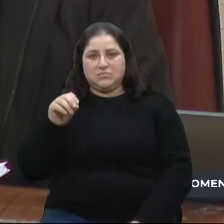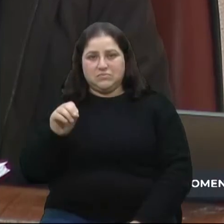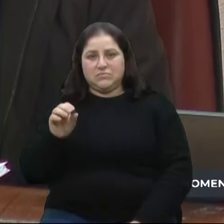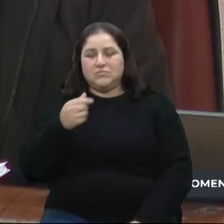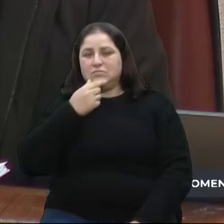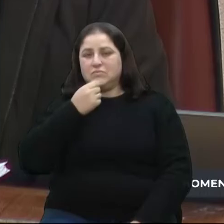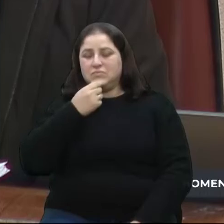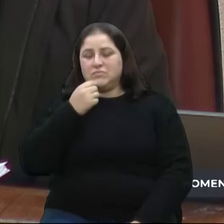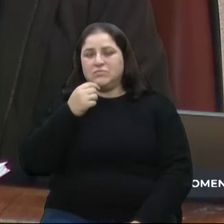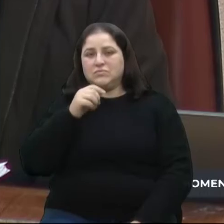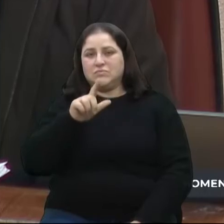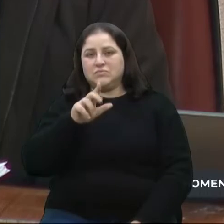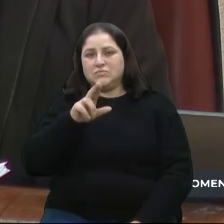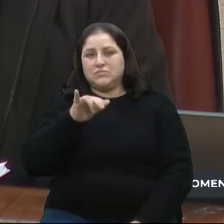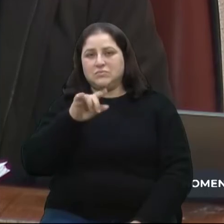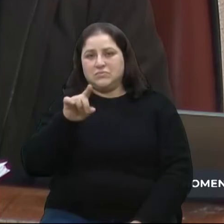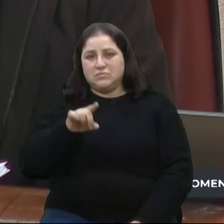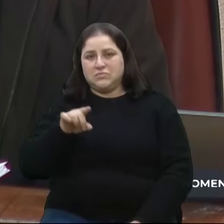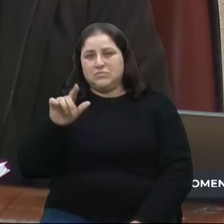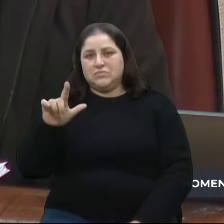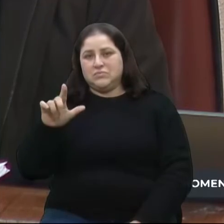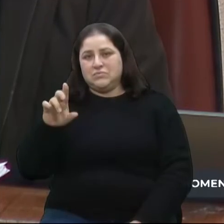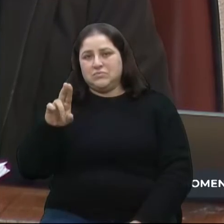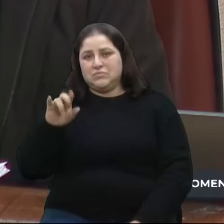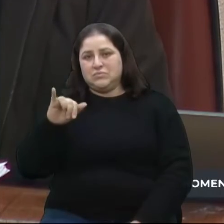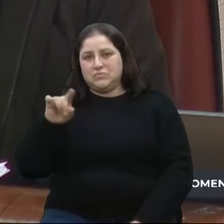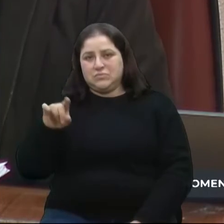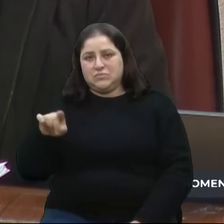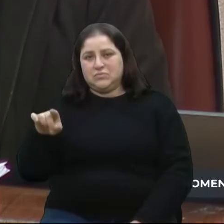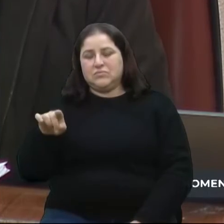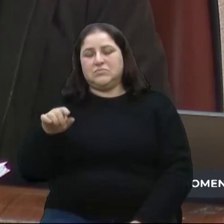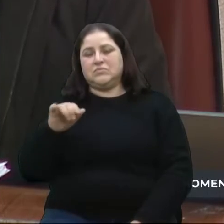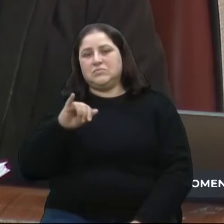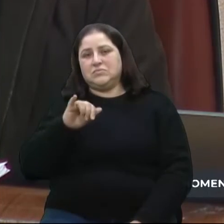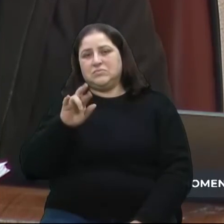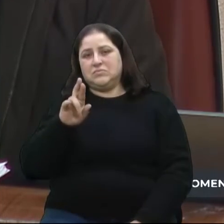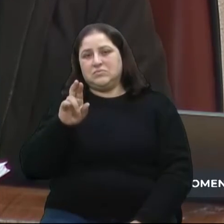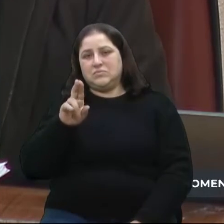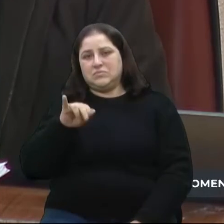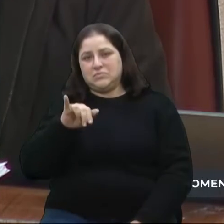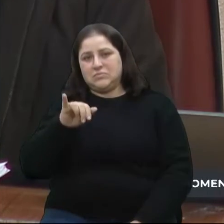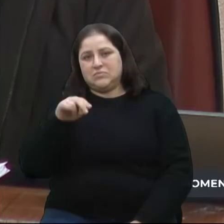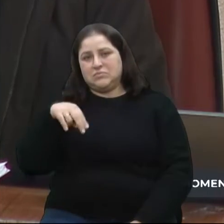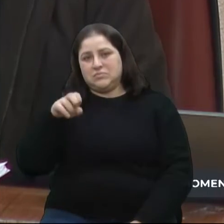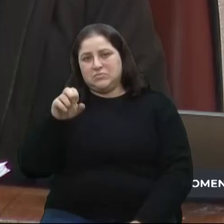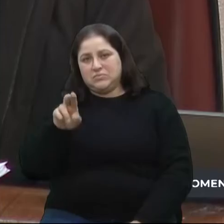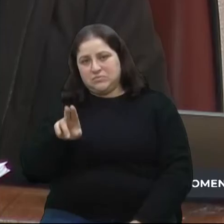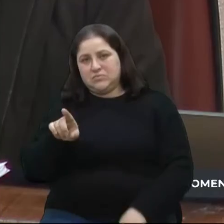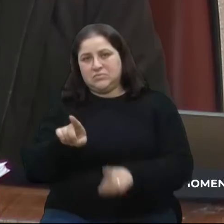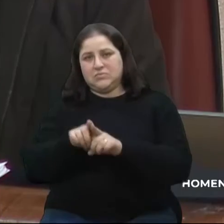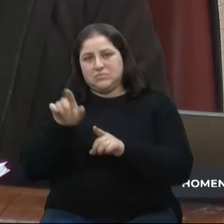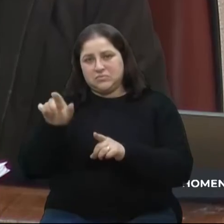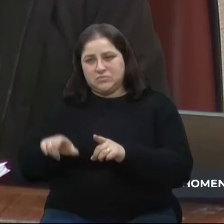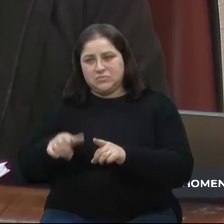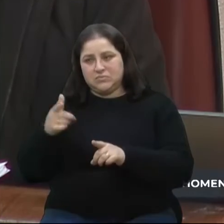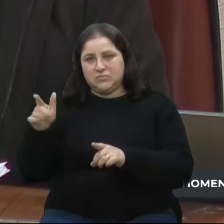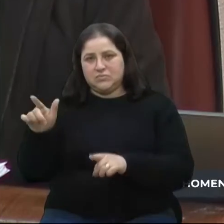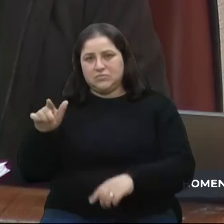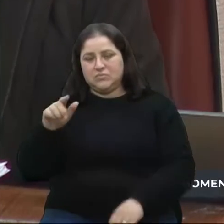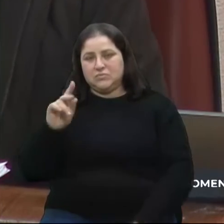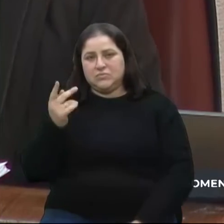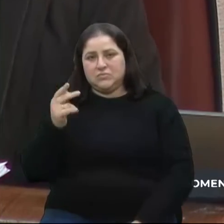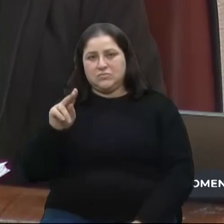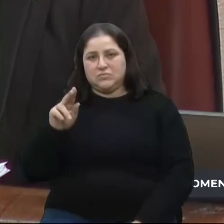Novelo, Luiz Martinotto, Irineu Menegotto e participação com Hugo do Misericolone.